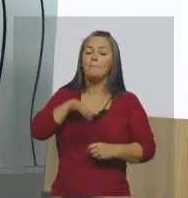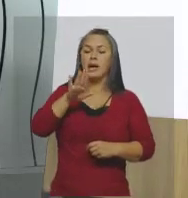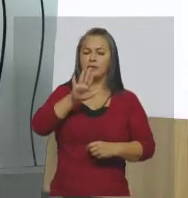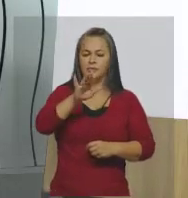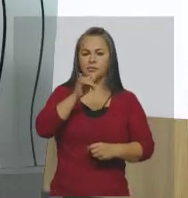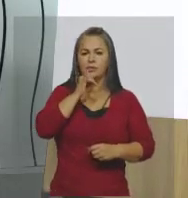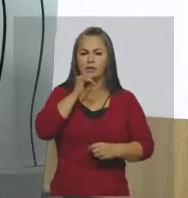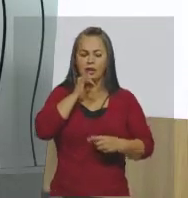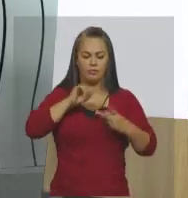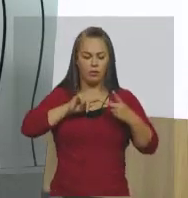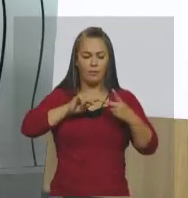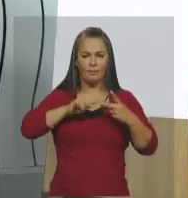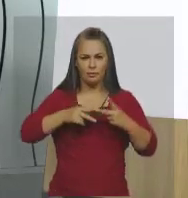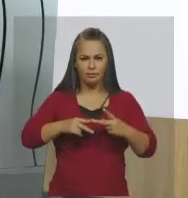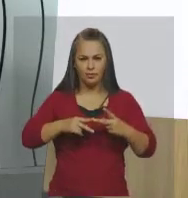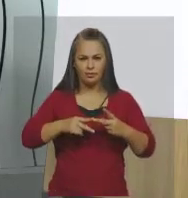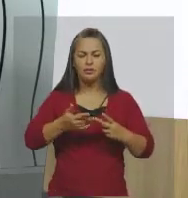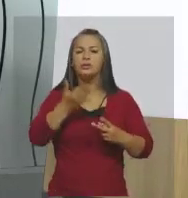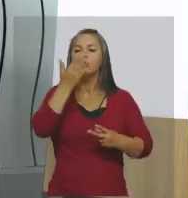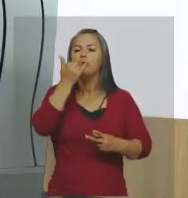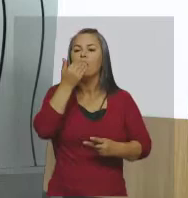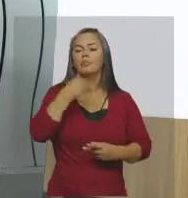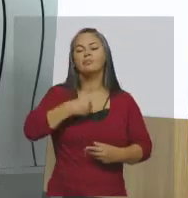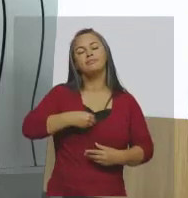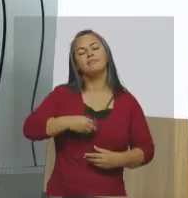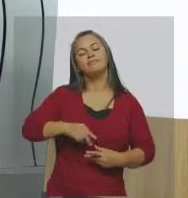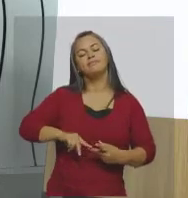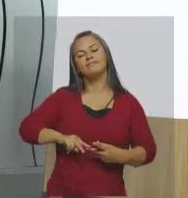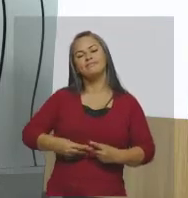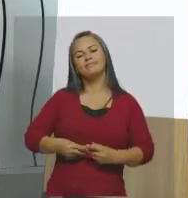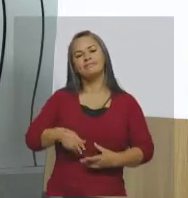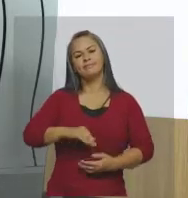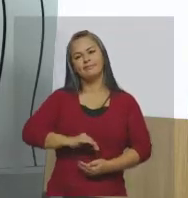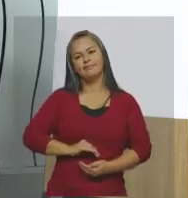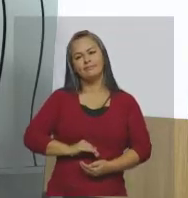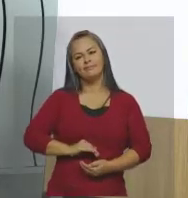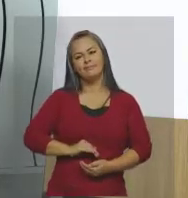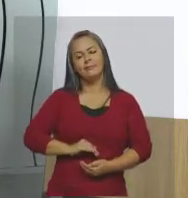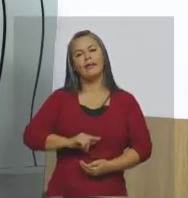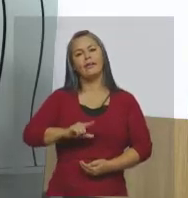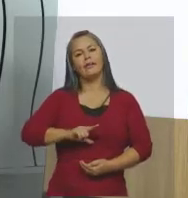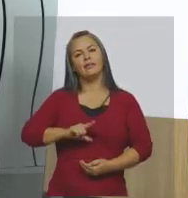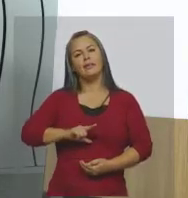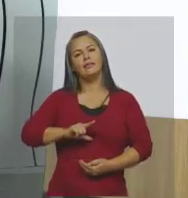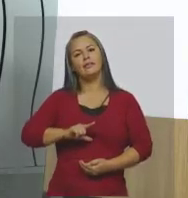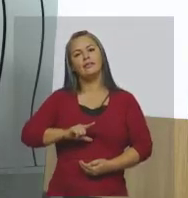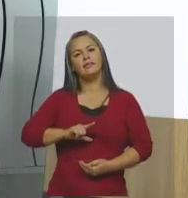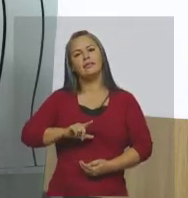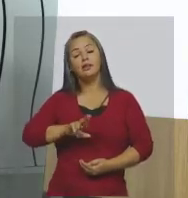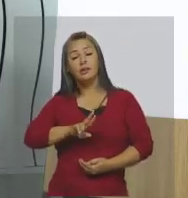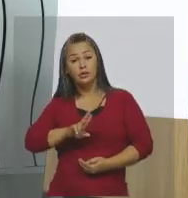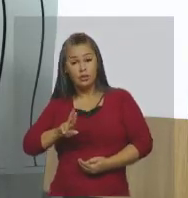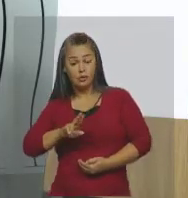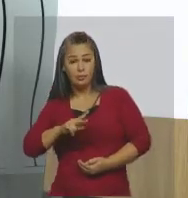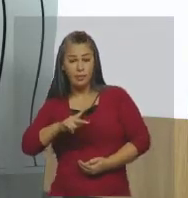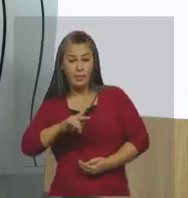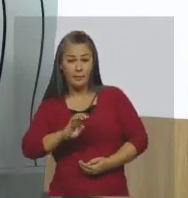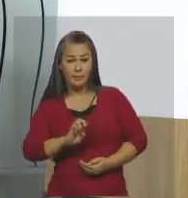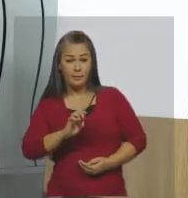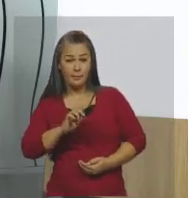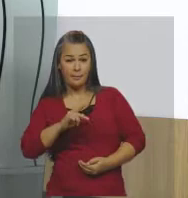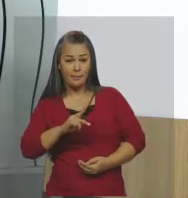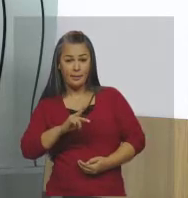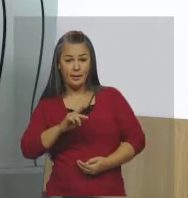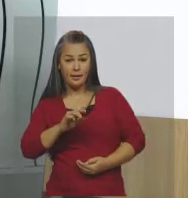de proteínas que nós não chamamos mais de proteínas, chamamos de peptídeos. E esses peptídeos vão ser digeridos ainda mais